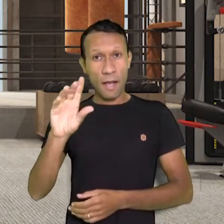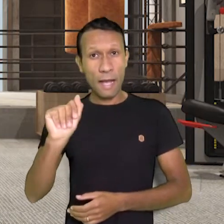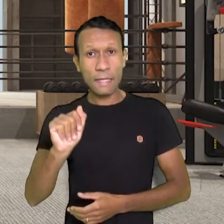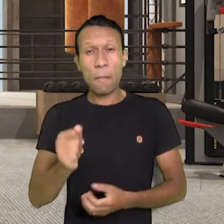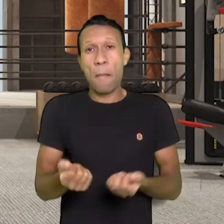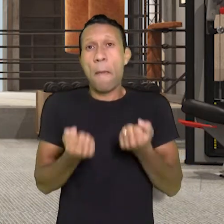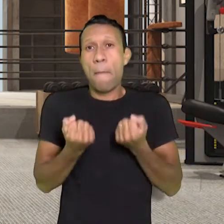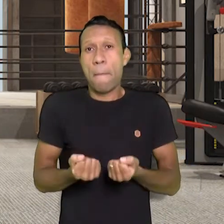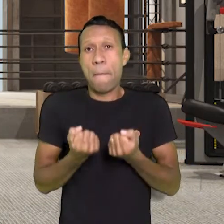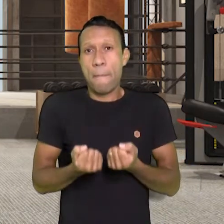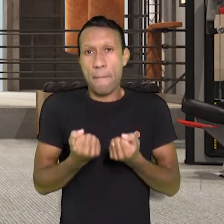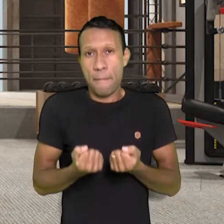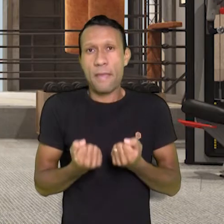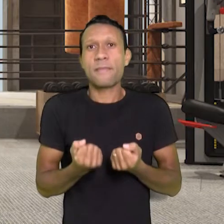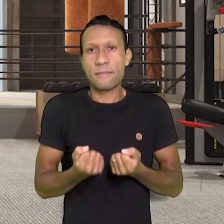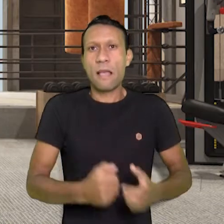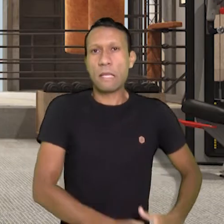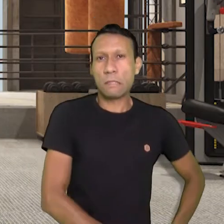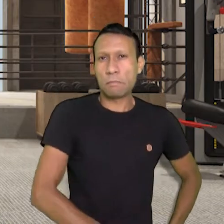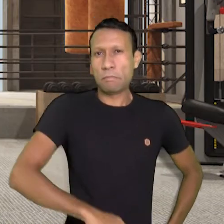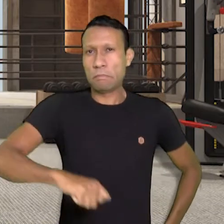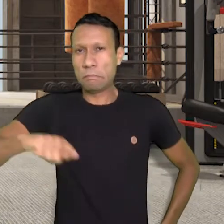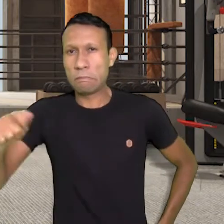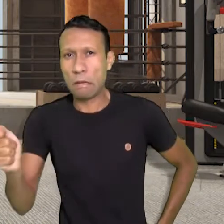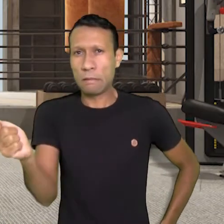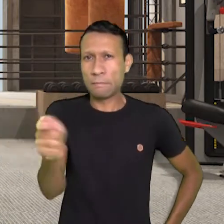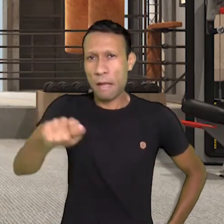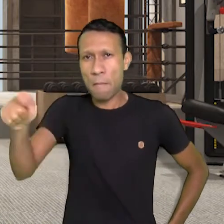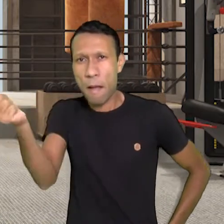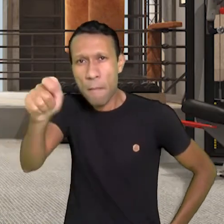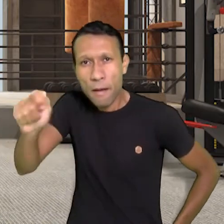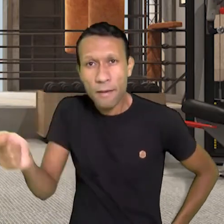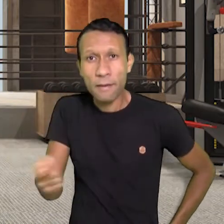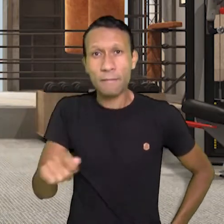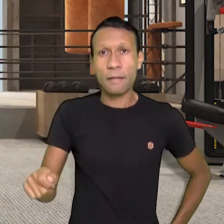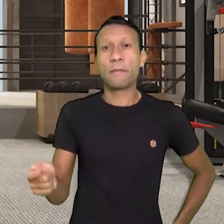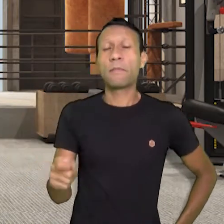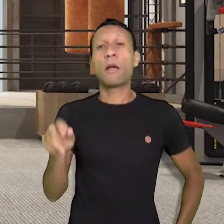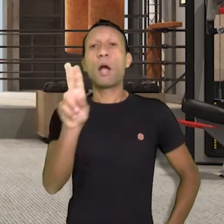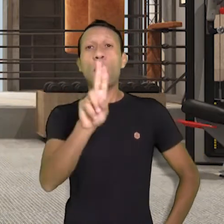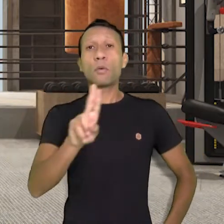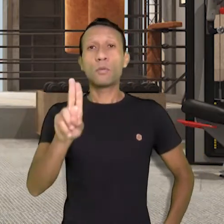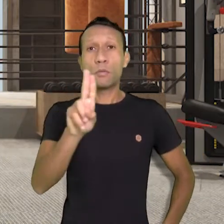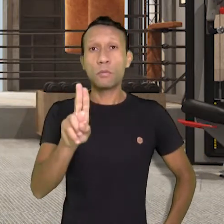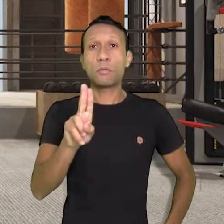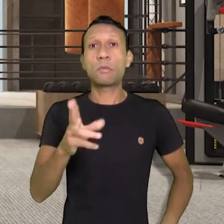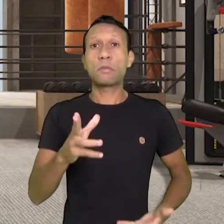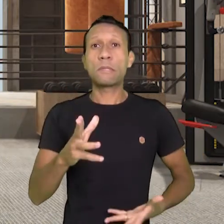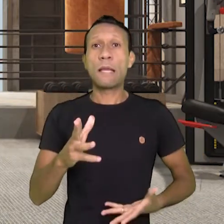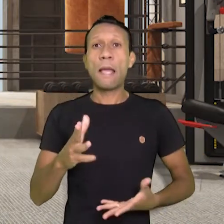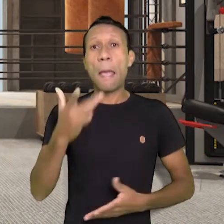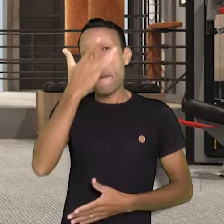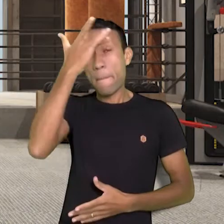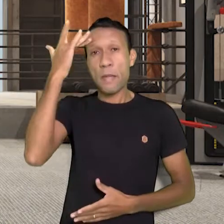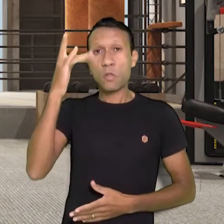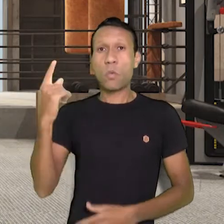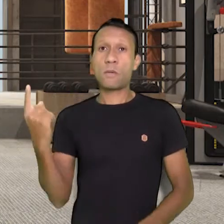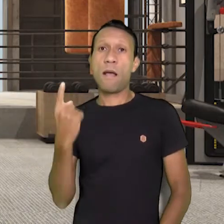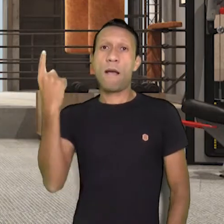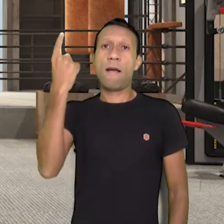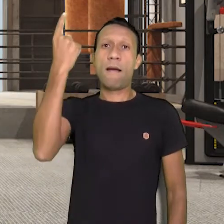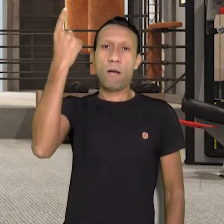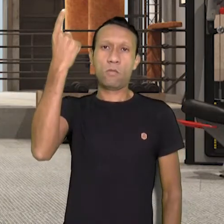a mais pesada a esgrima espada chamada espada que é a mais pesada e geralmente é utilizada por lutadores ao tá